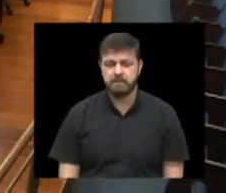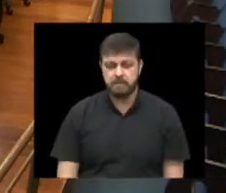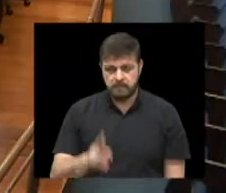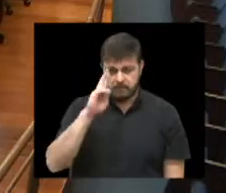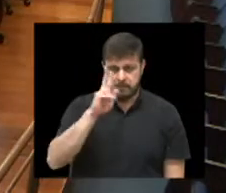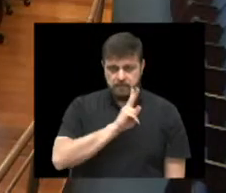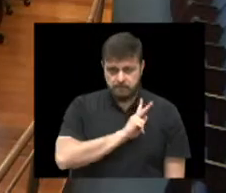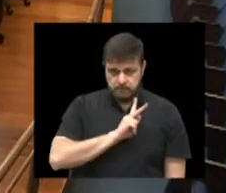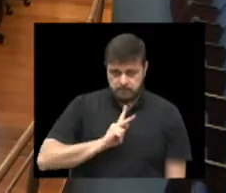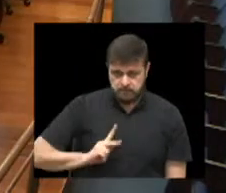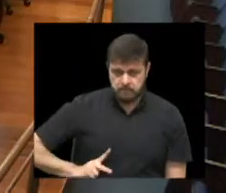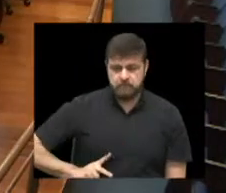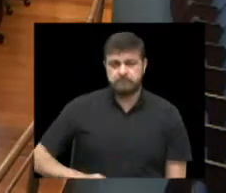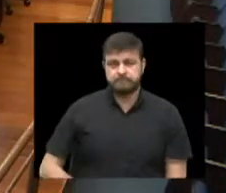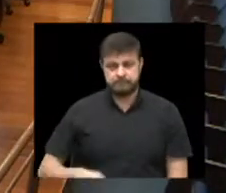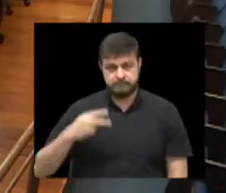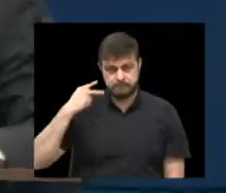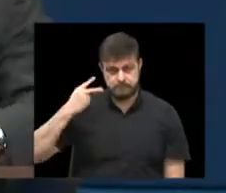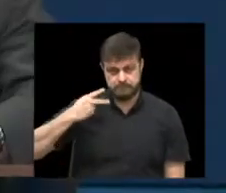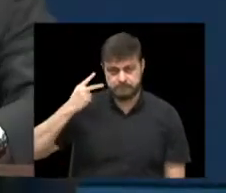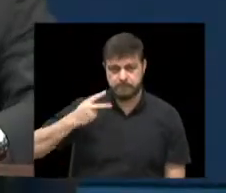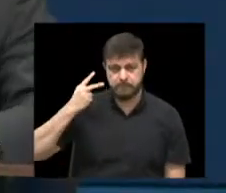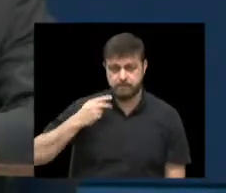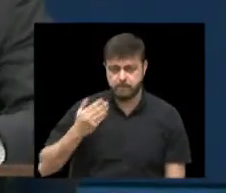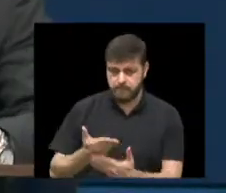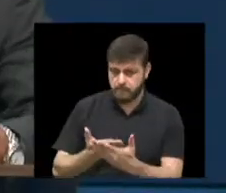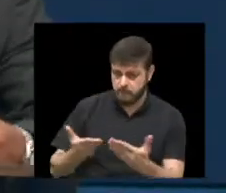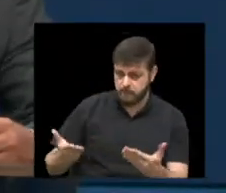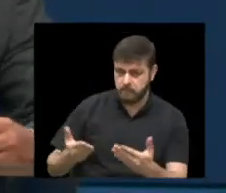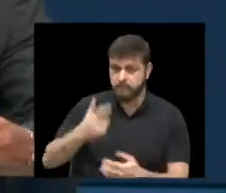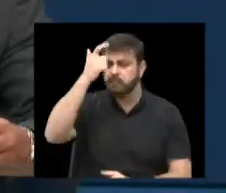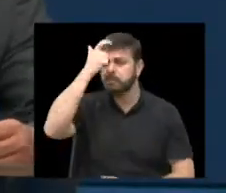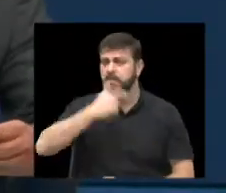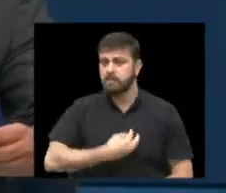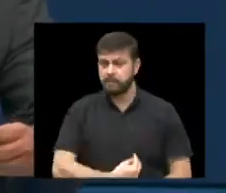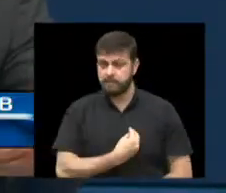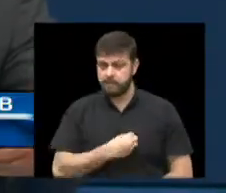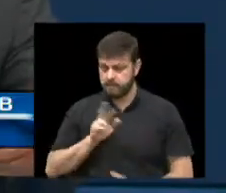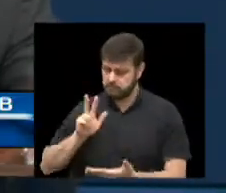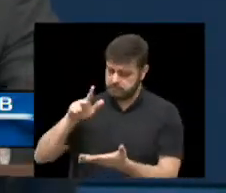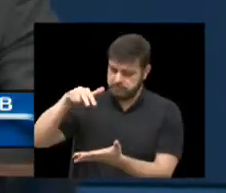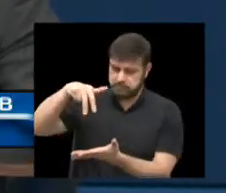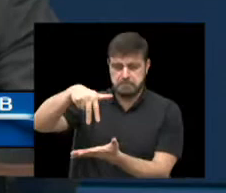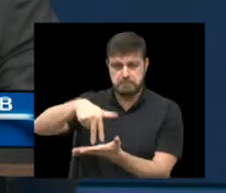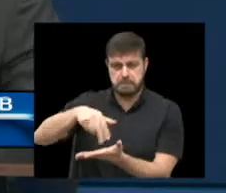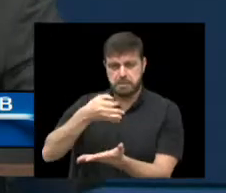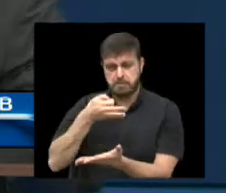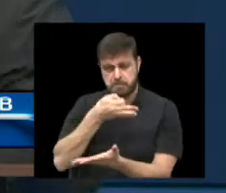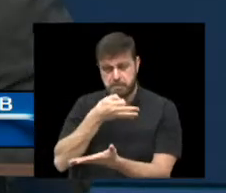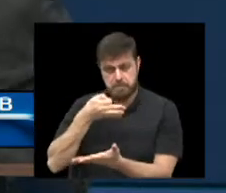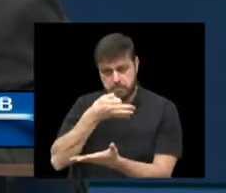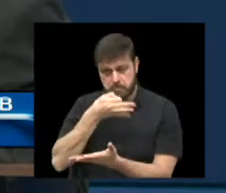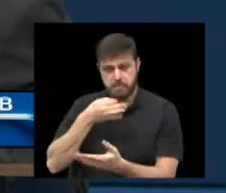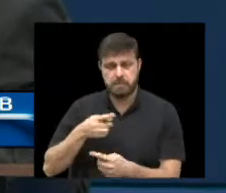Senhor presidente, senhores vereadores, eu venho hoje à tribuna em